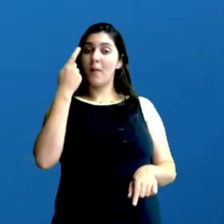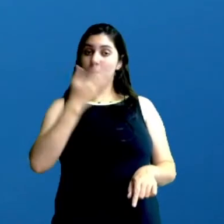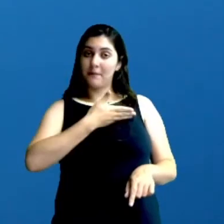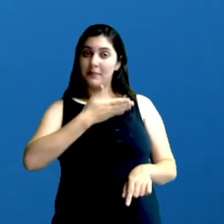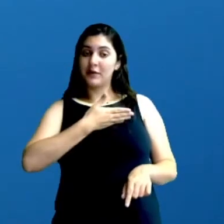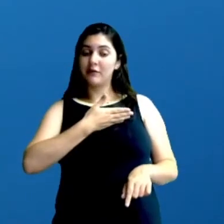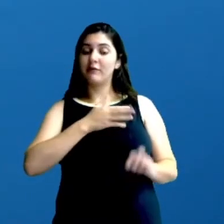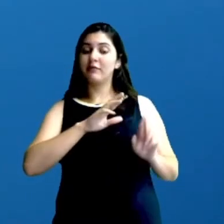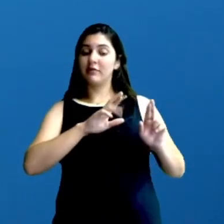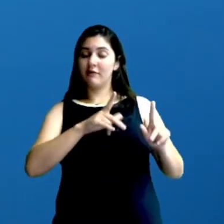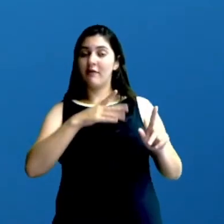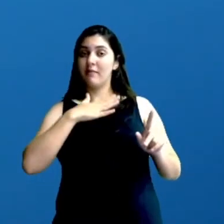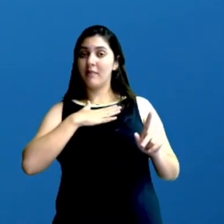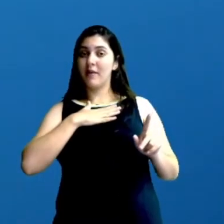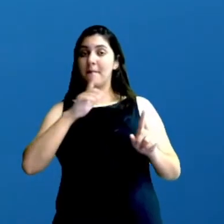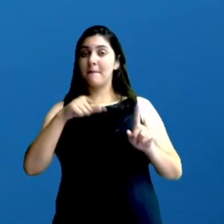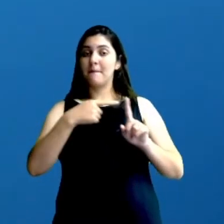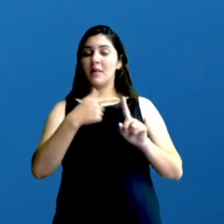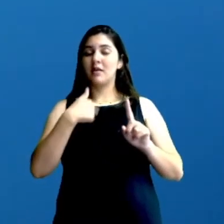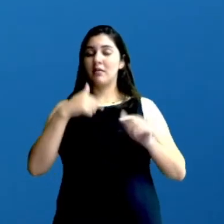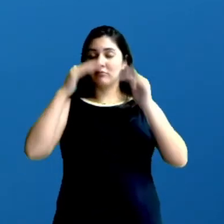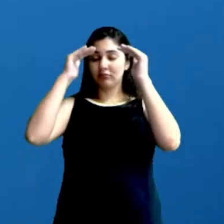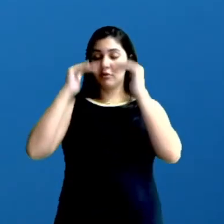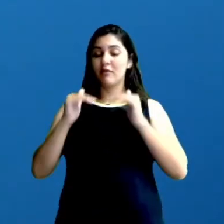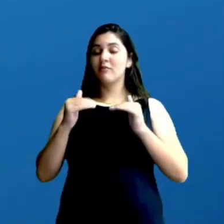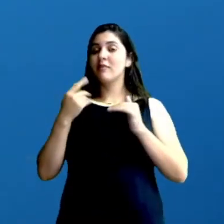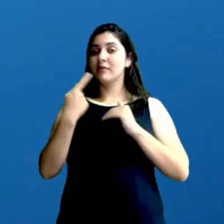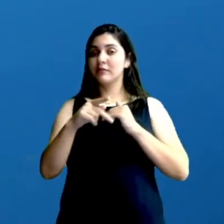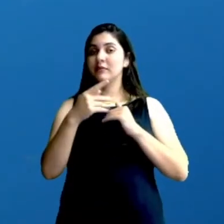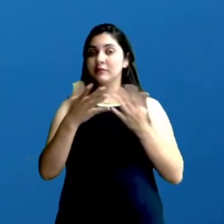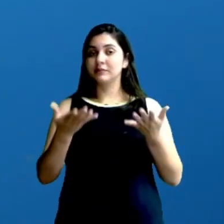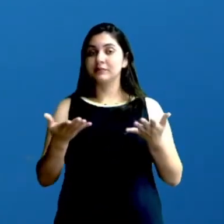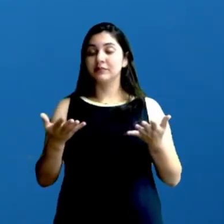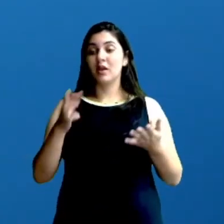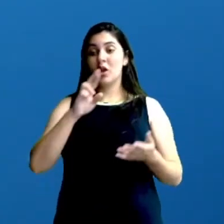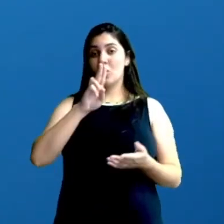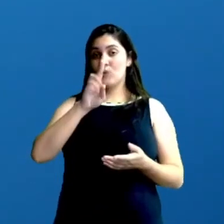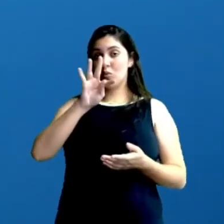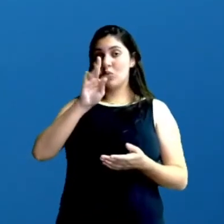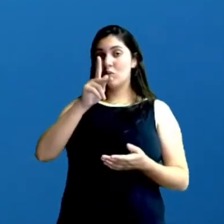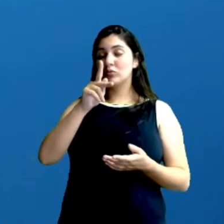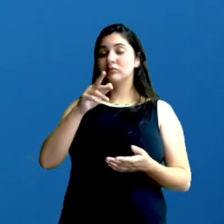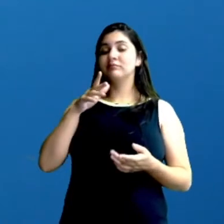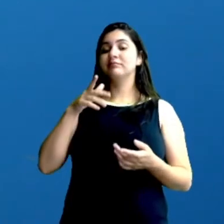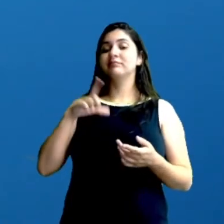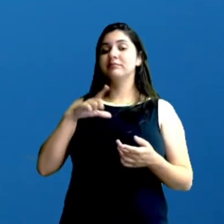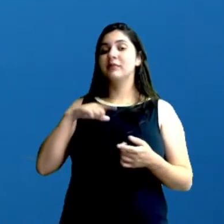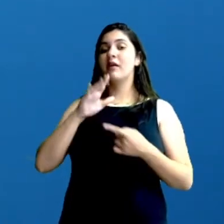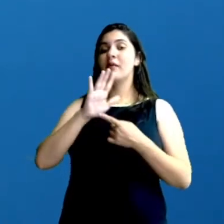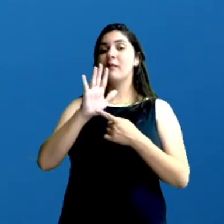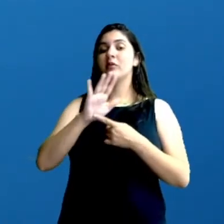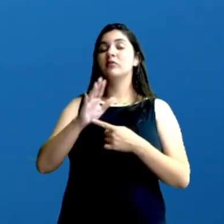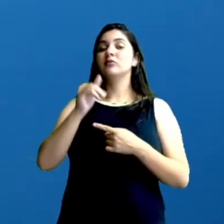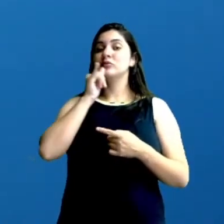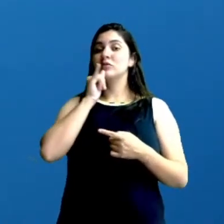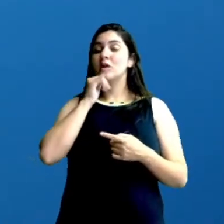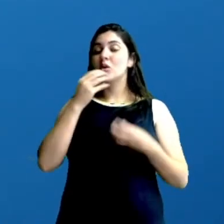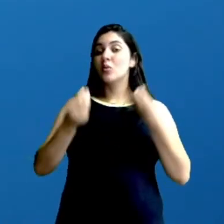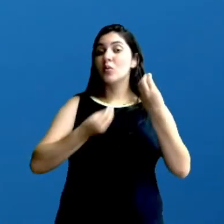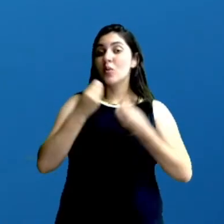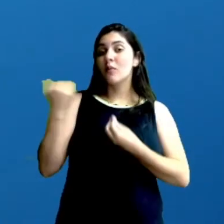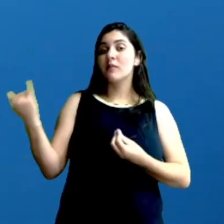Ele é super diferente de mim mas eu super respeito ele então a Ruth Rocha Traz esse exemplo a gente comem